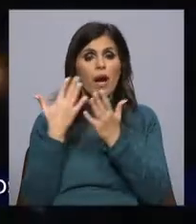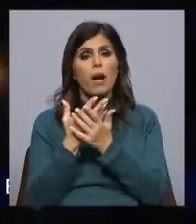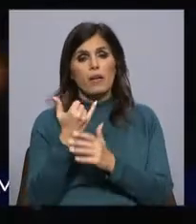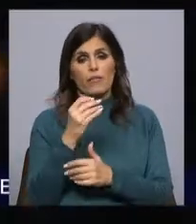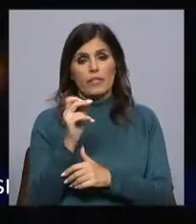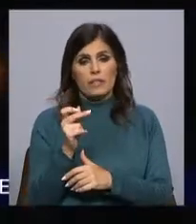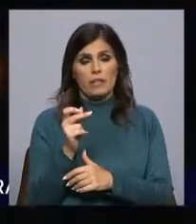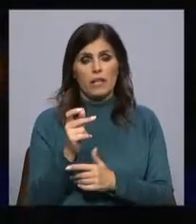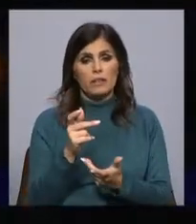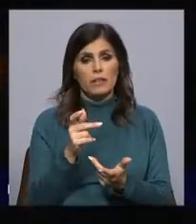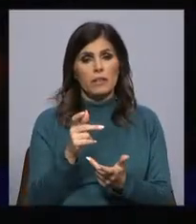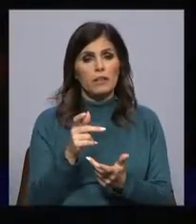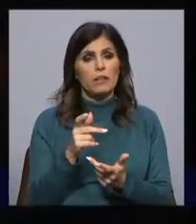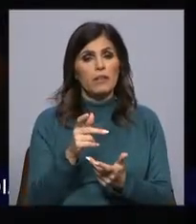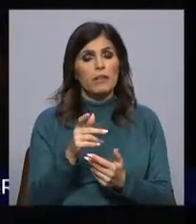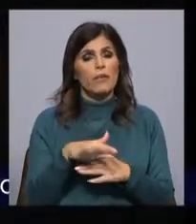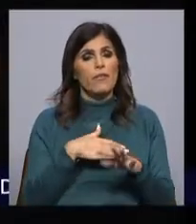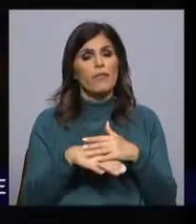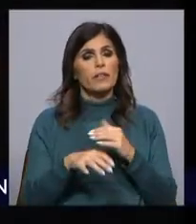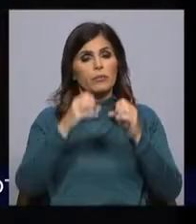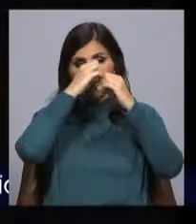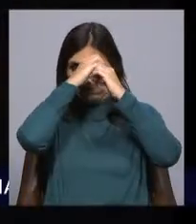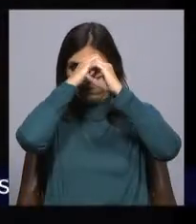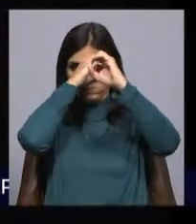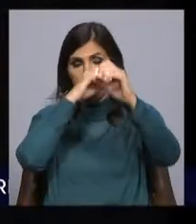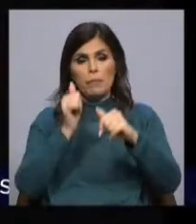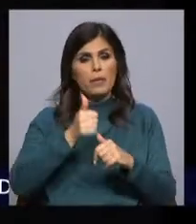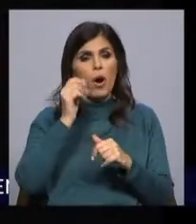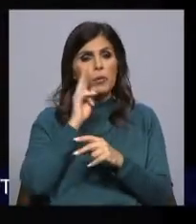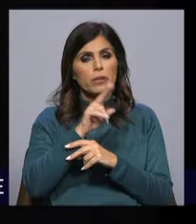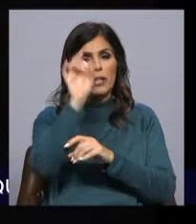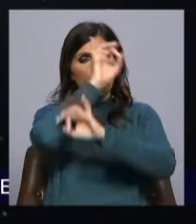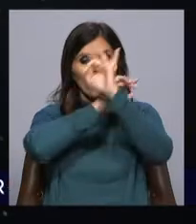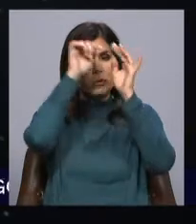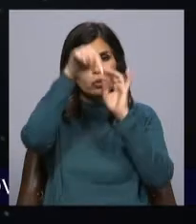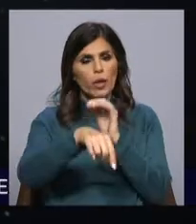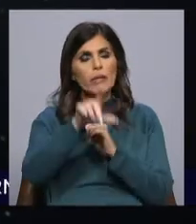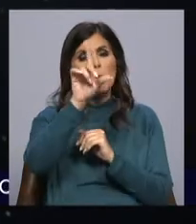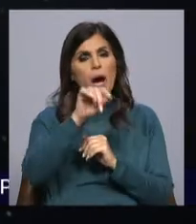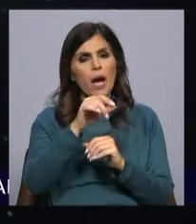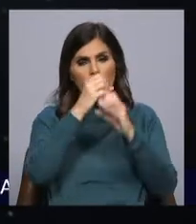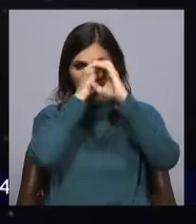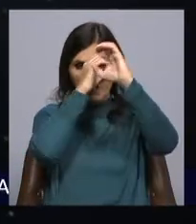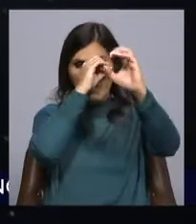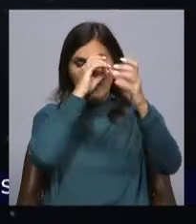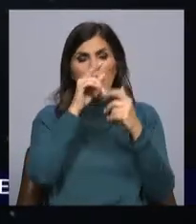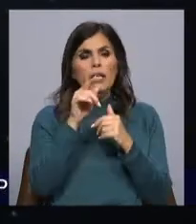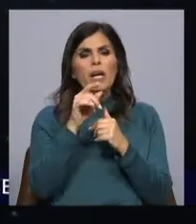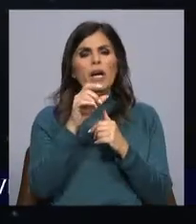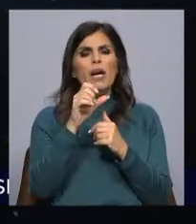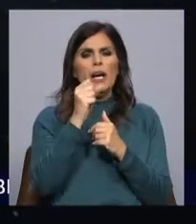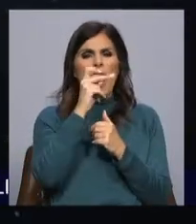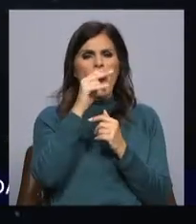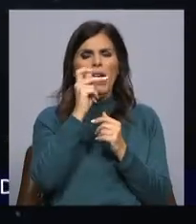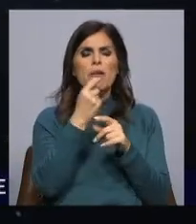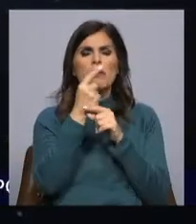anos e feito pelos melhores telescópios do Observatório Europeu do Sul e também pelo telescópio espacial Gaia. Porque é que nós